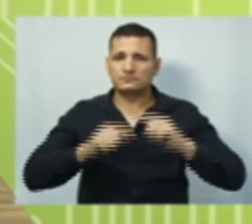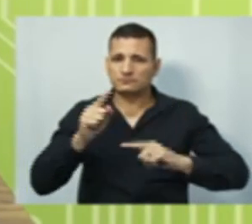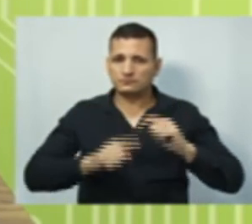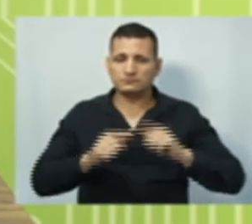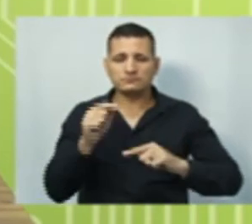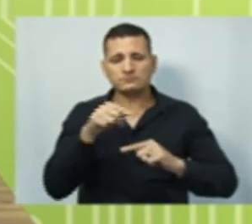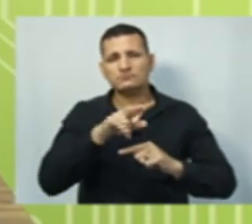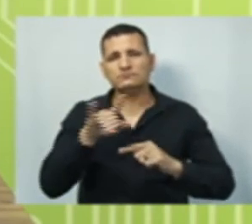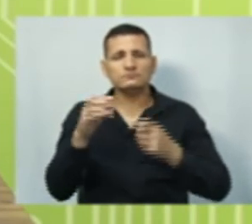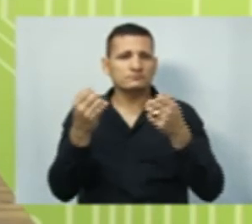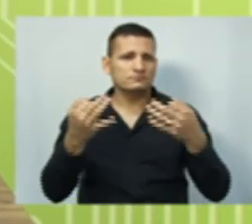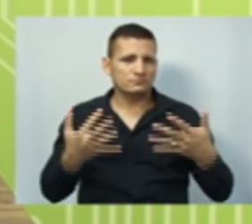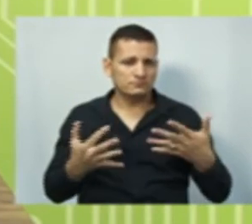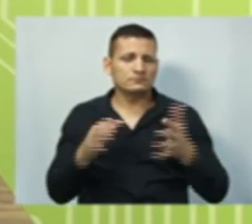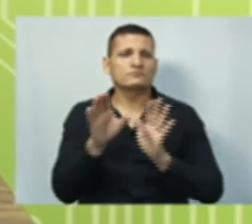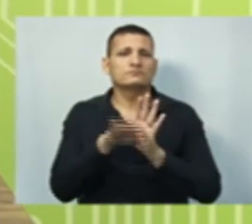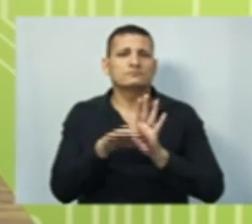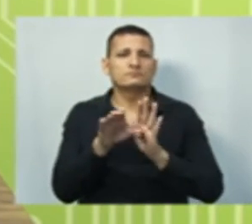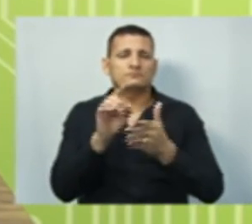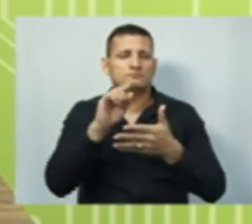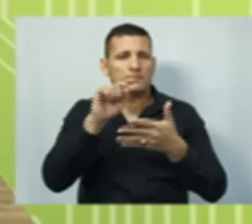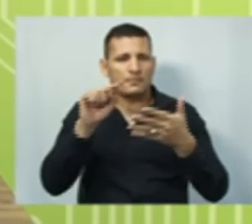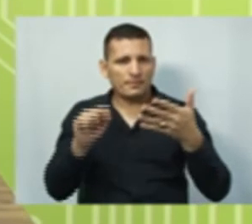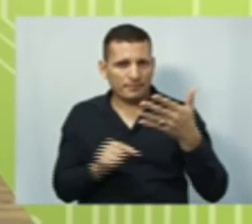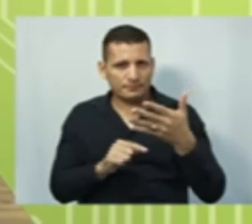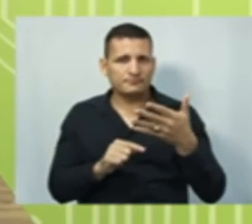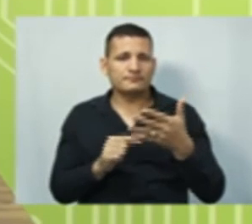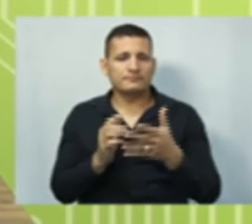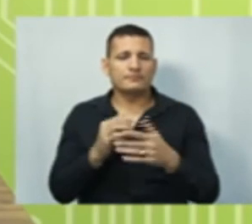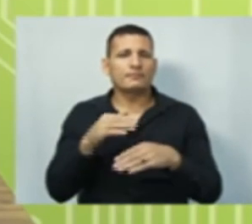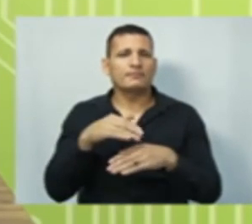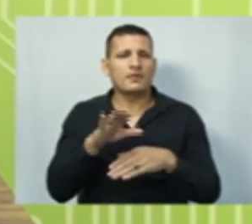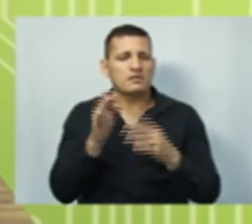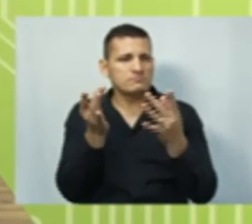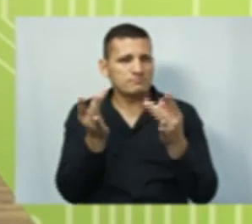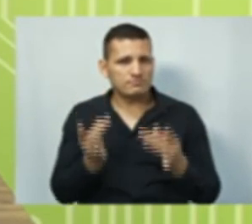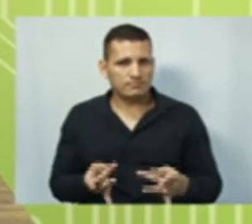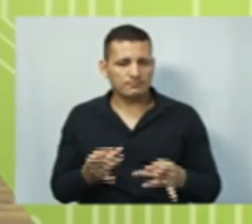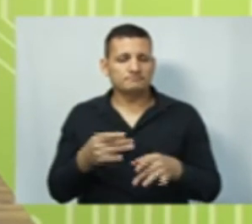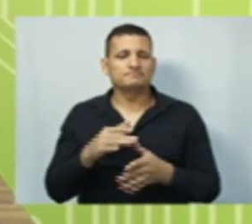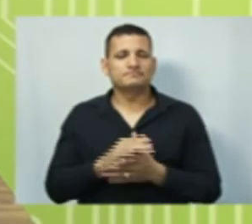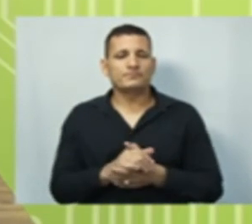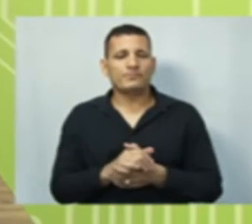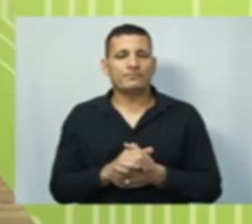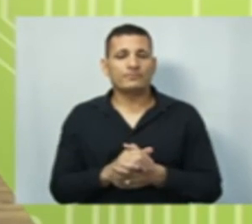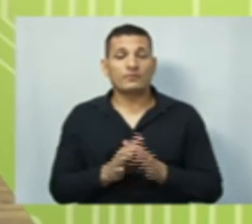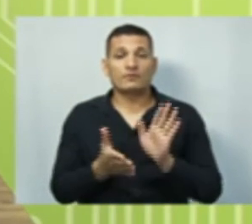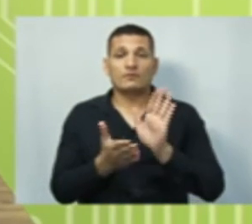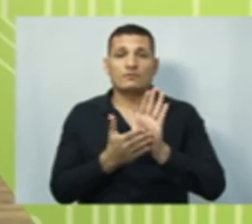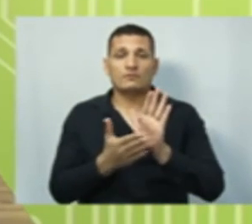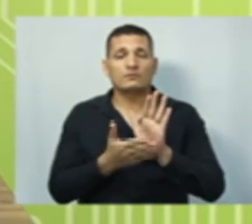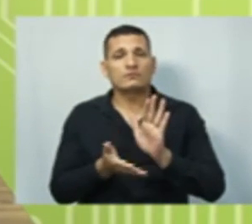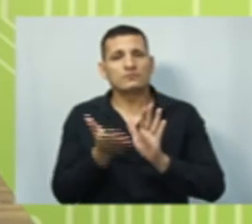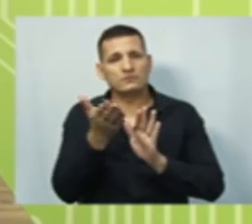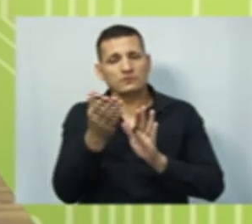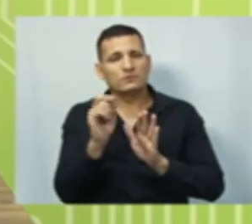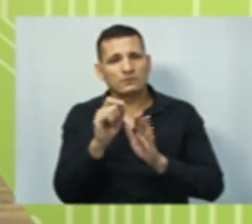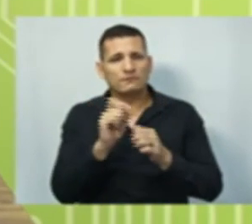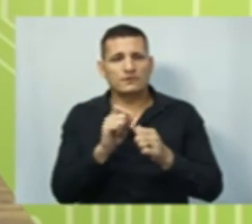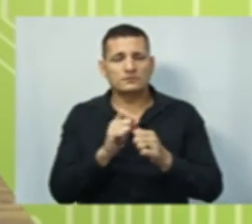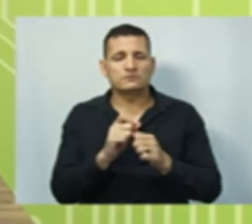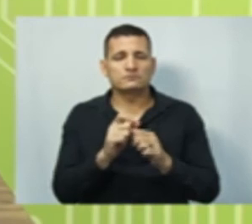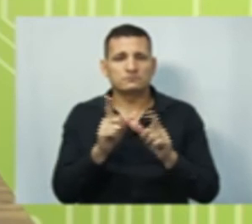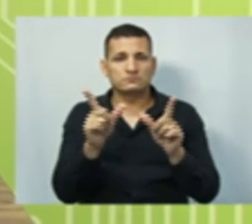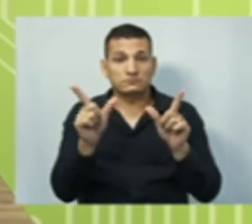tratar da explicação destes conceitos mais a miúdes, mais em detalhes. E a proposta é que você produza um